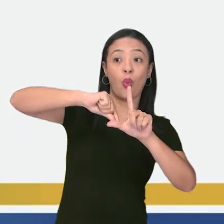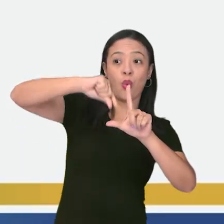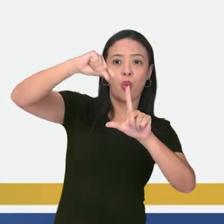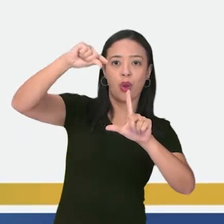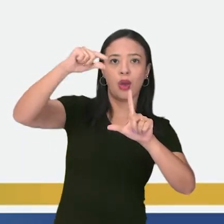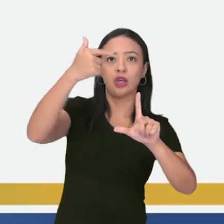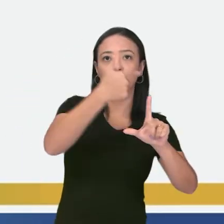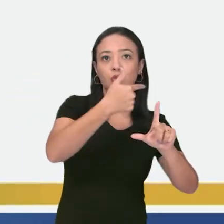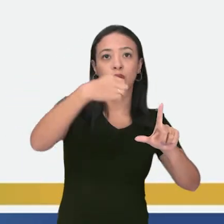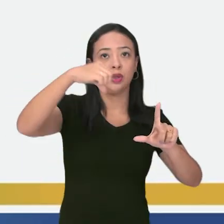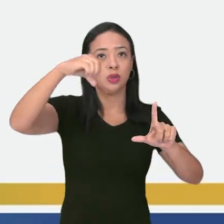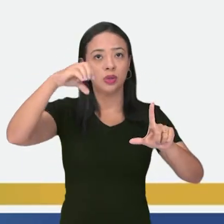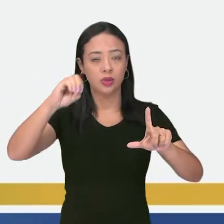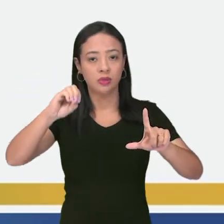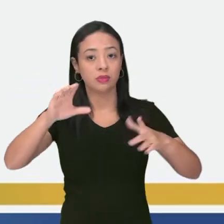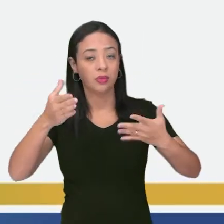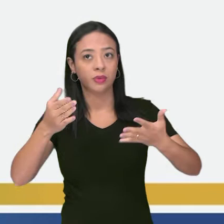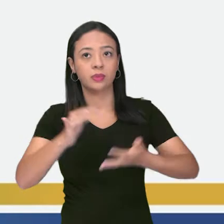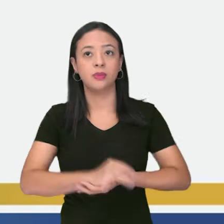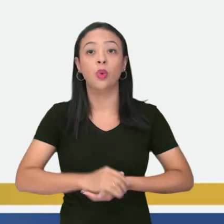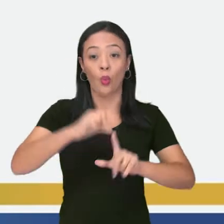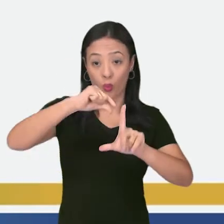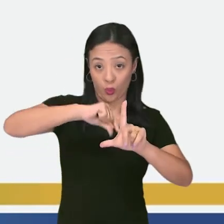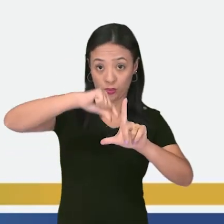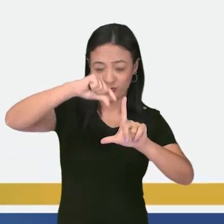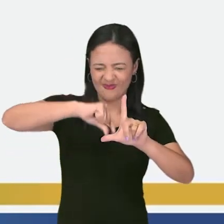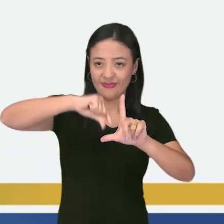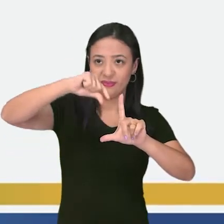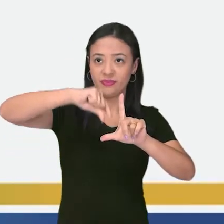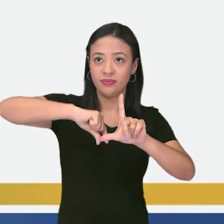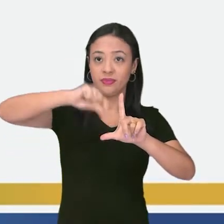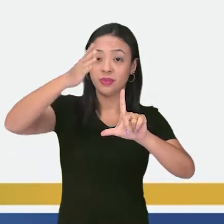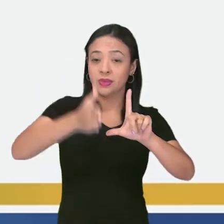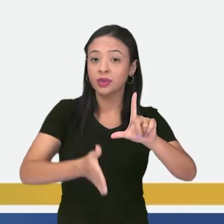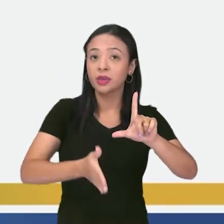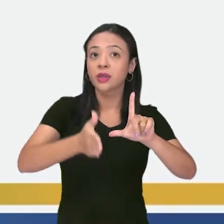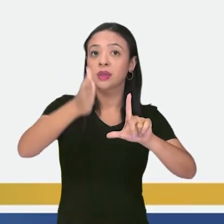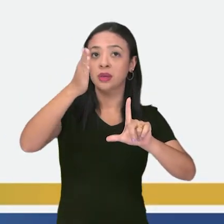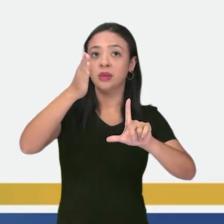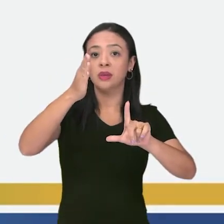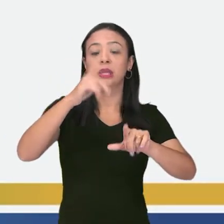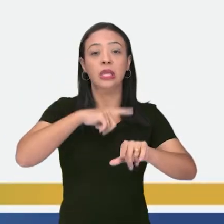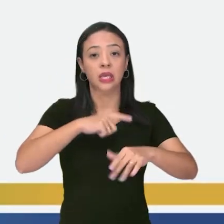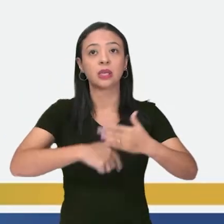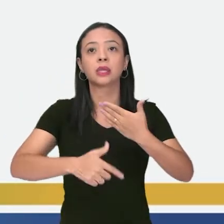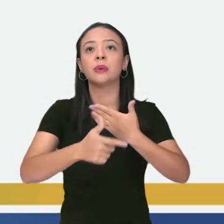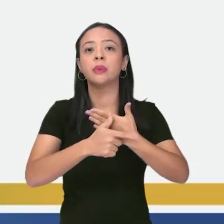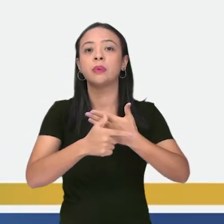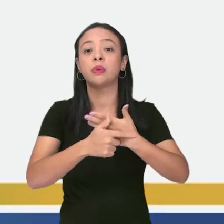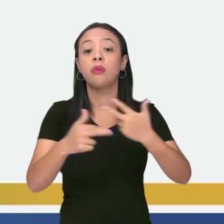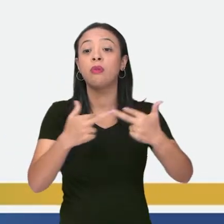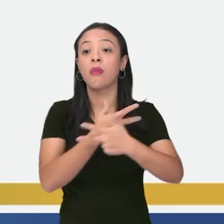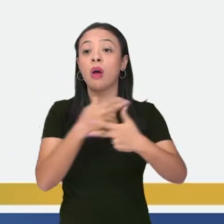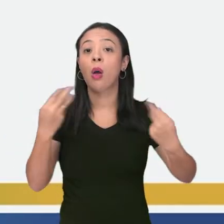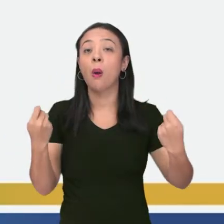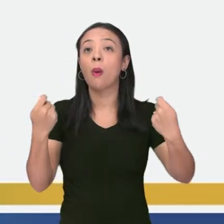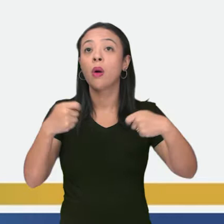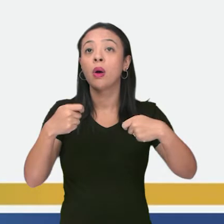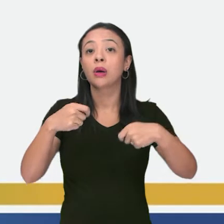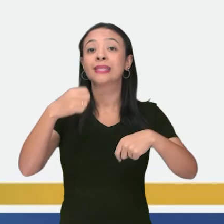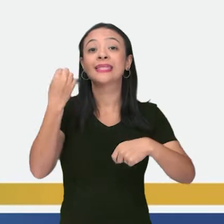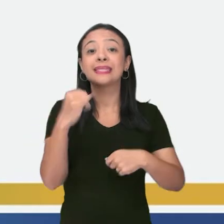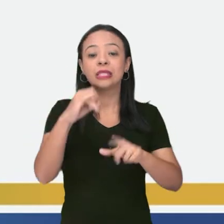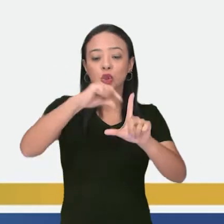290. Então, o gráfico de barras na vertical é para mostrar isso, a variedade quando ele